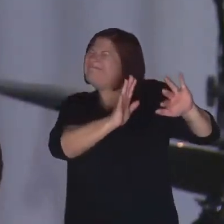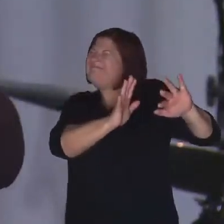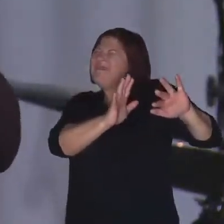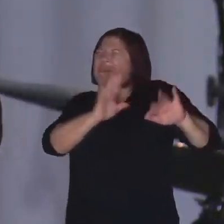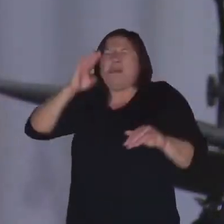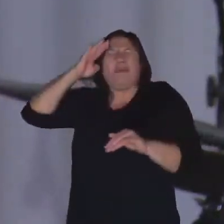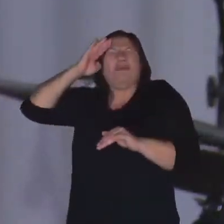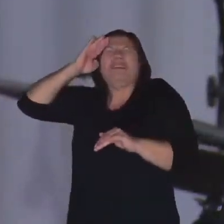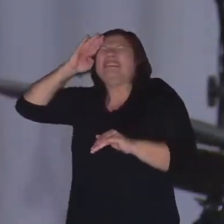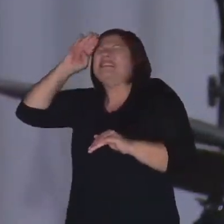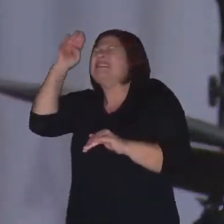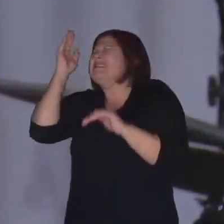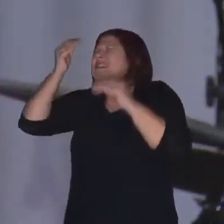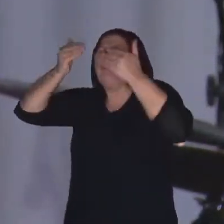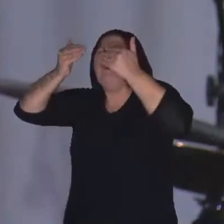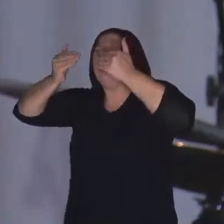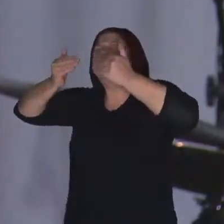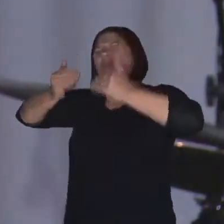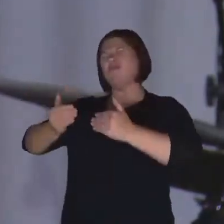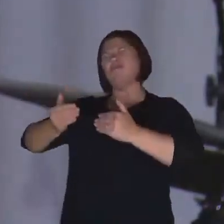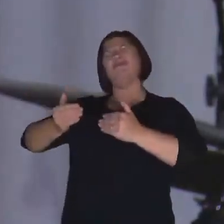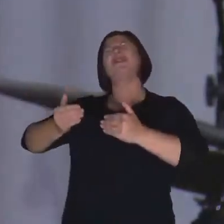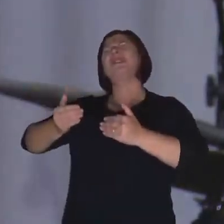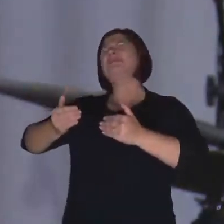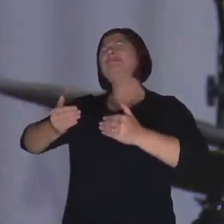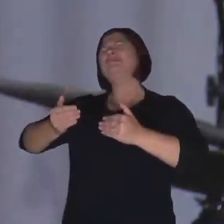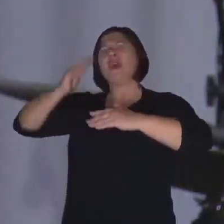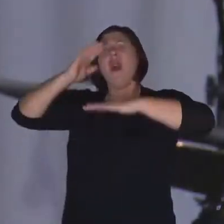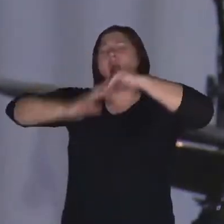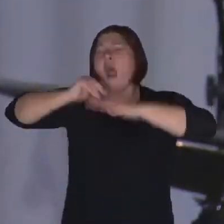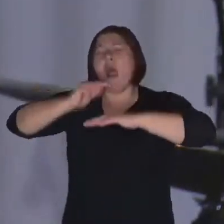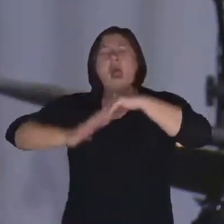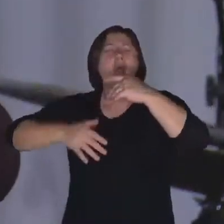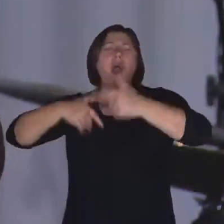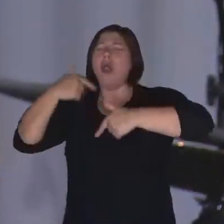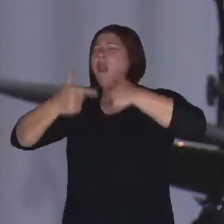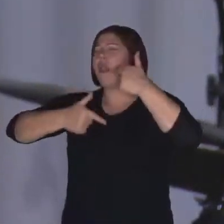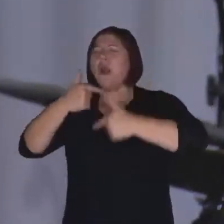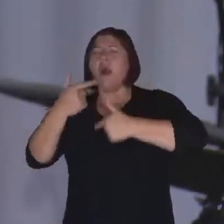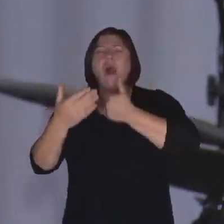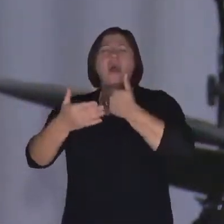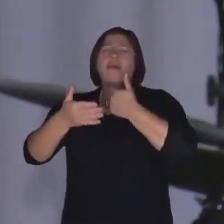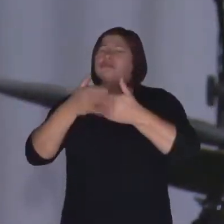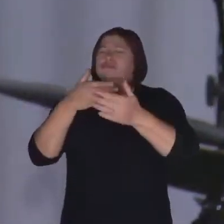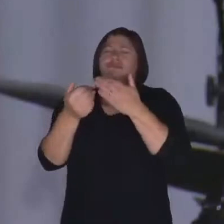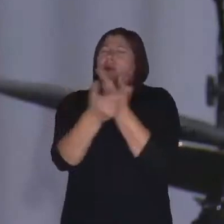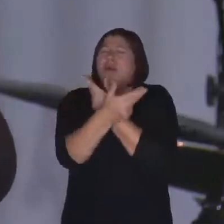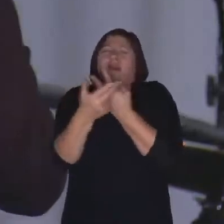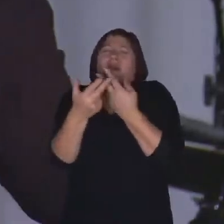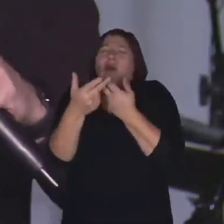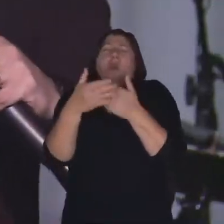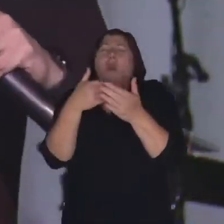taxista, seja como um artista, enfim, obrigado, porque o Senhor dá aos voluntários que estão